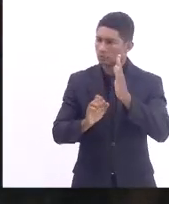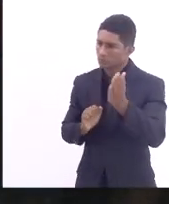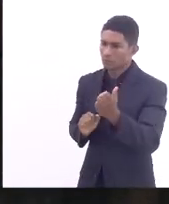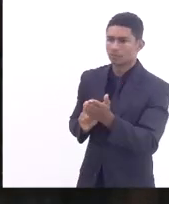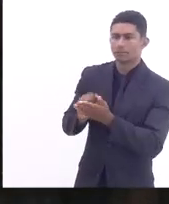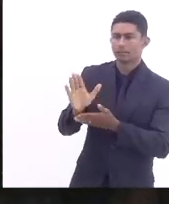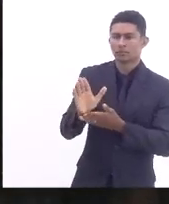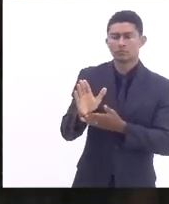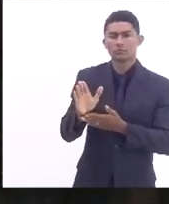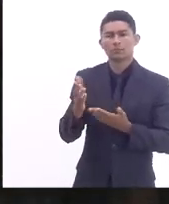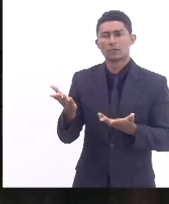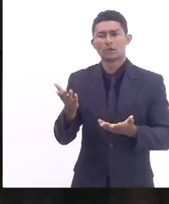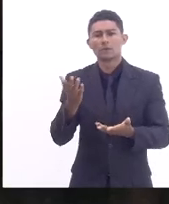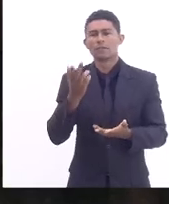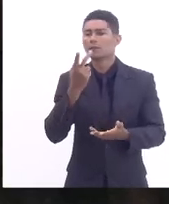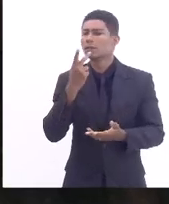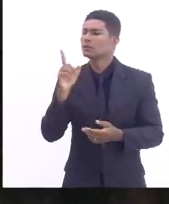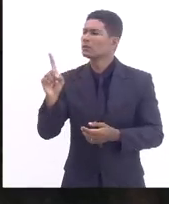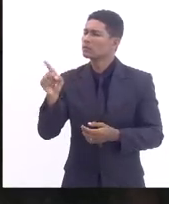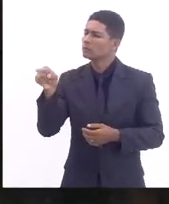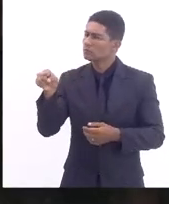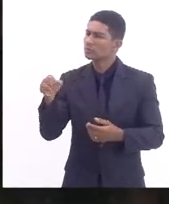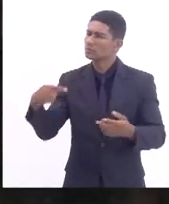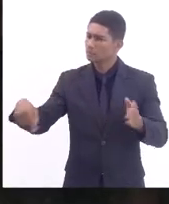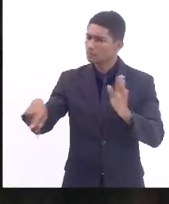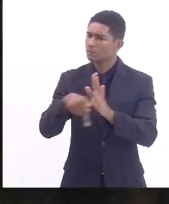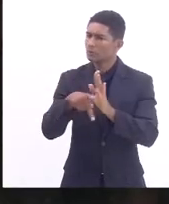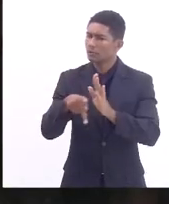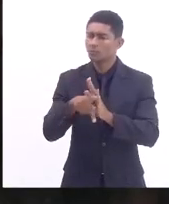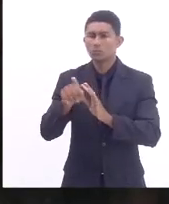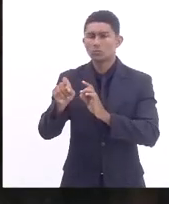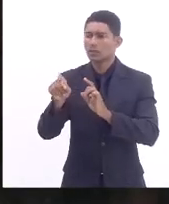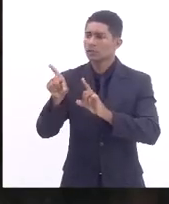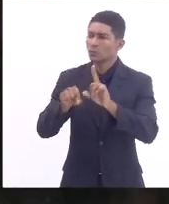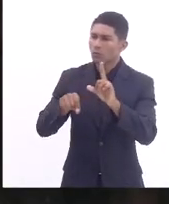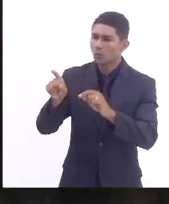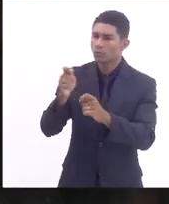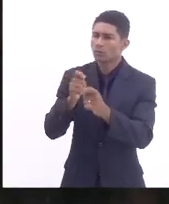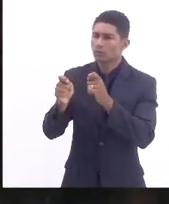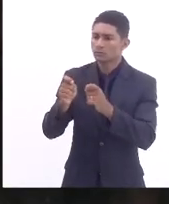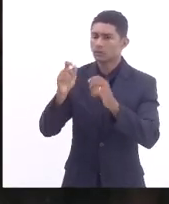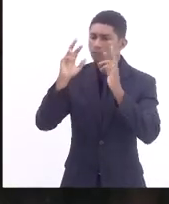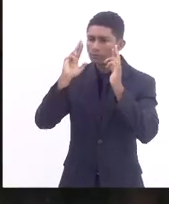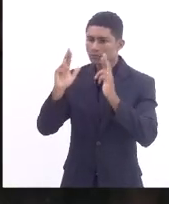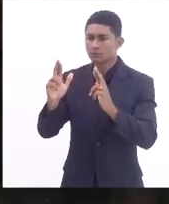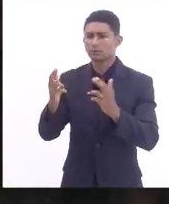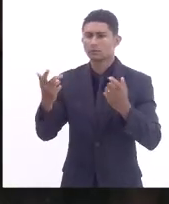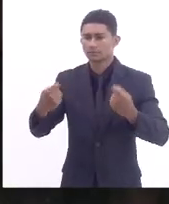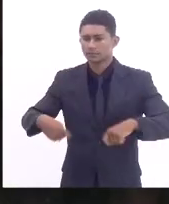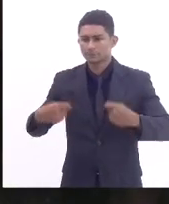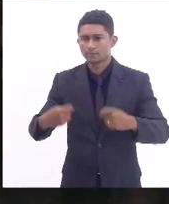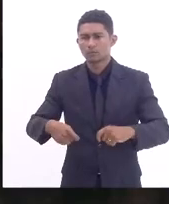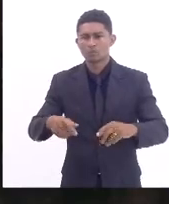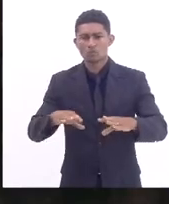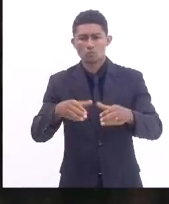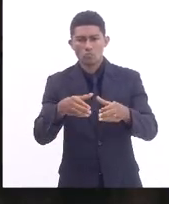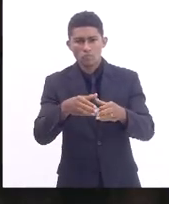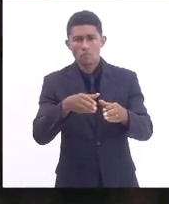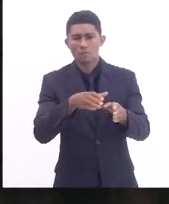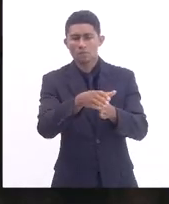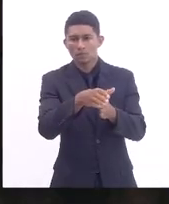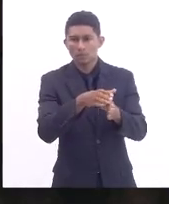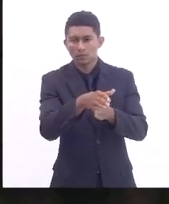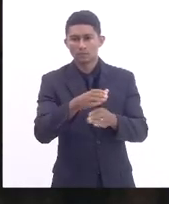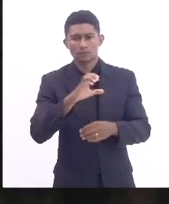e mandar embora eu falei não minha filha você é do processo seletivo e o respeito ao processo seletivo para o conselho e